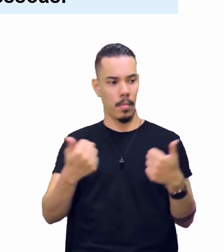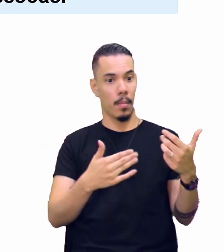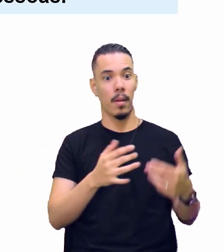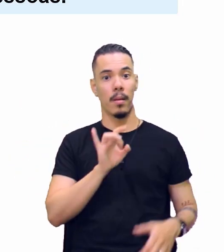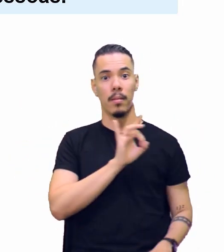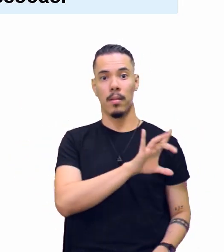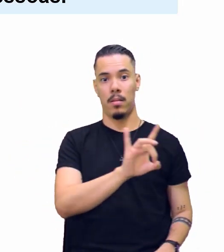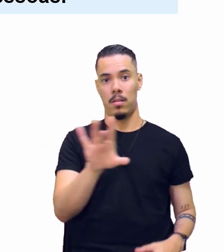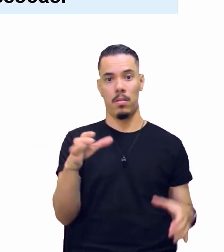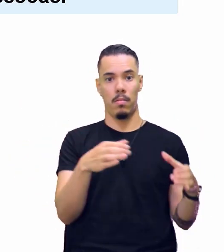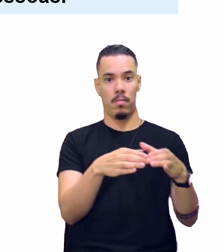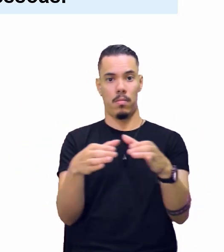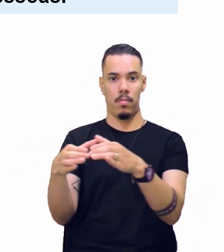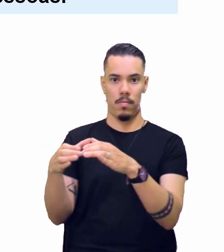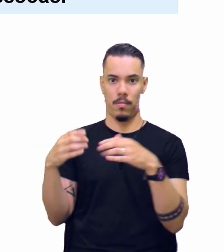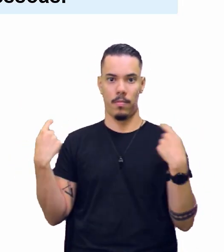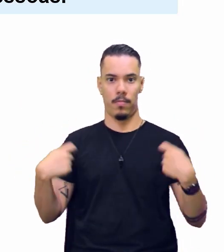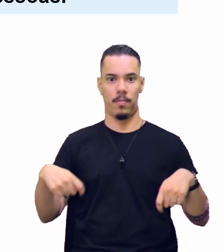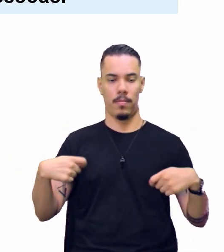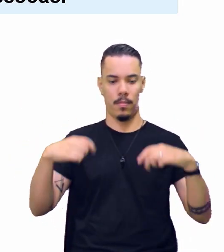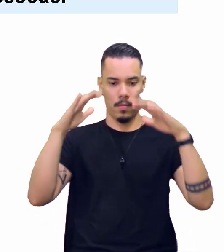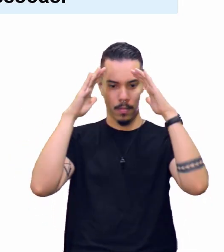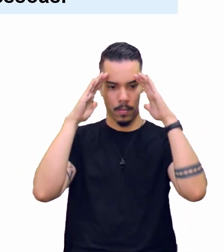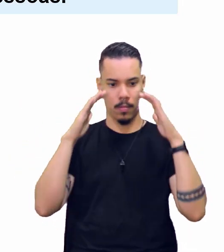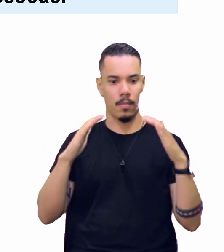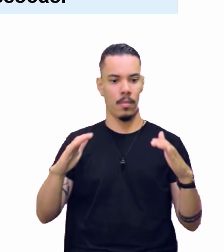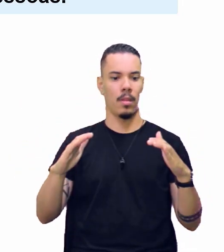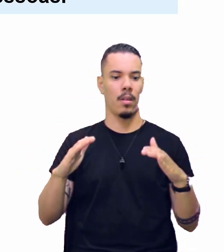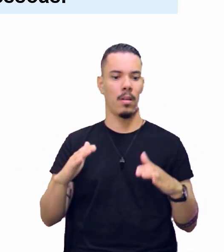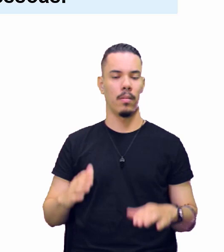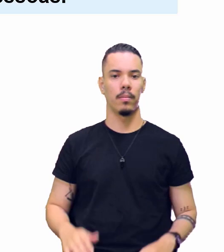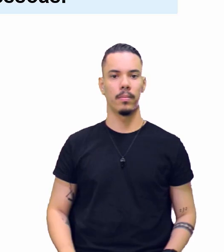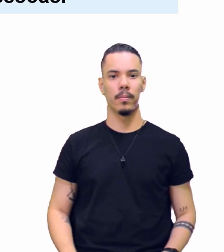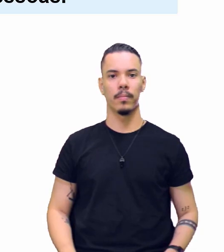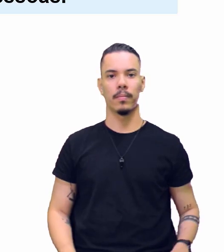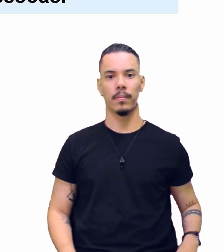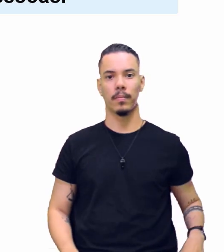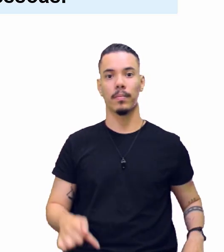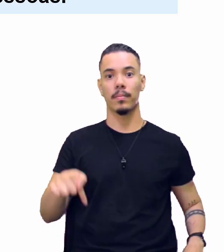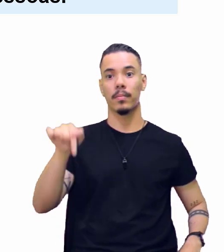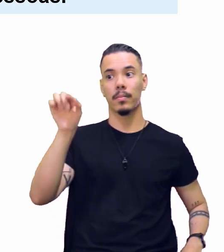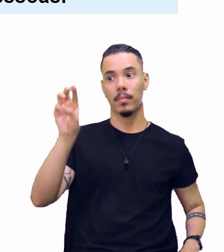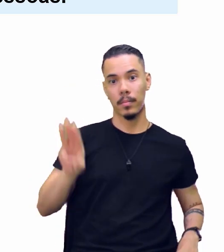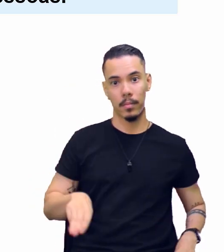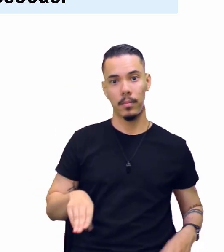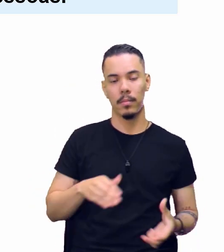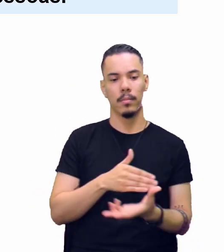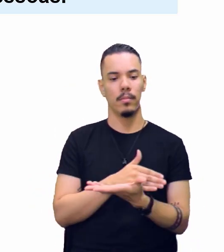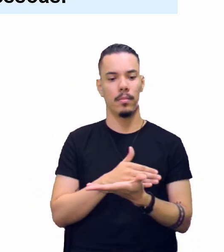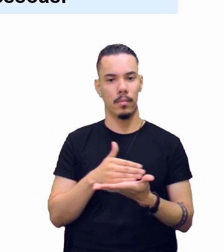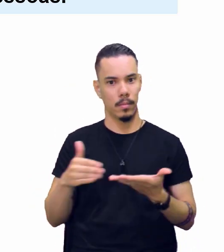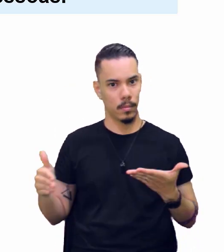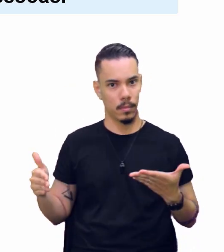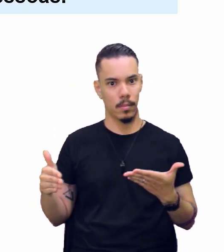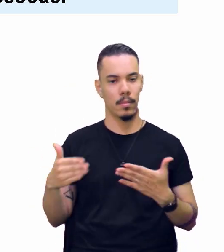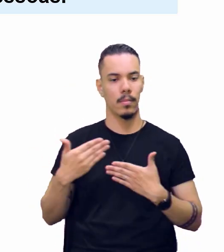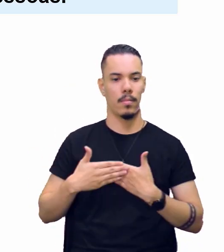ter que respeitar a sequência, quem que vai começar primeiro e assim por